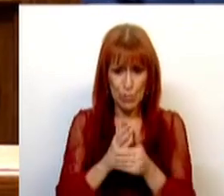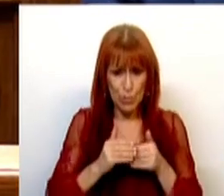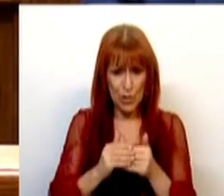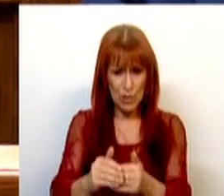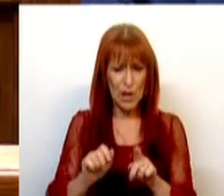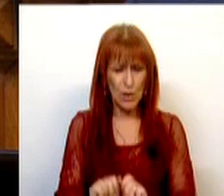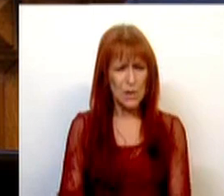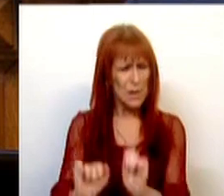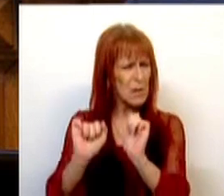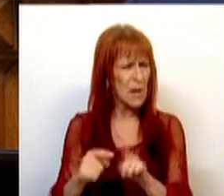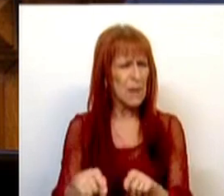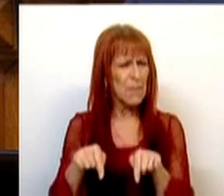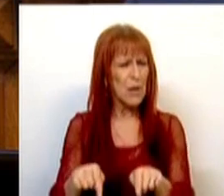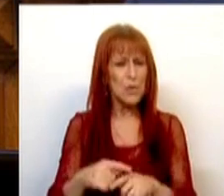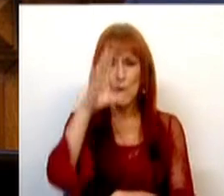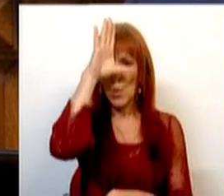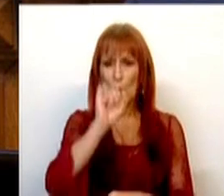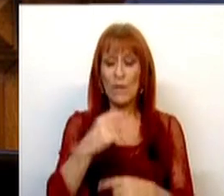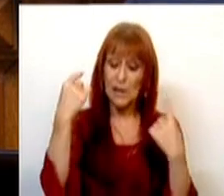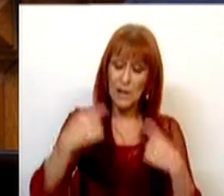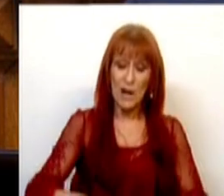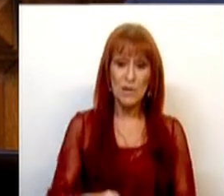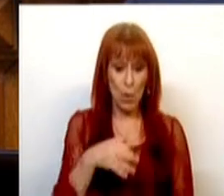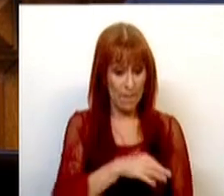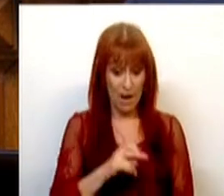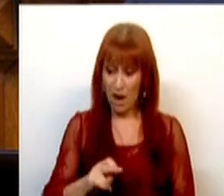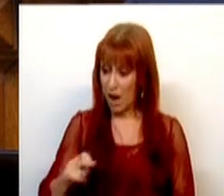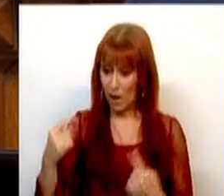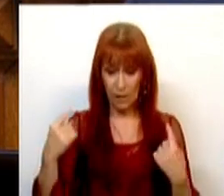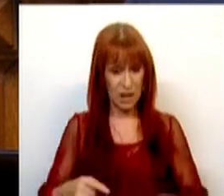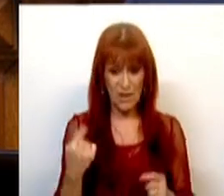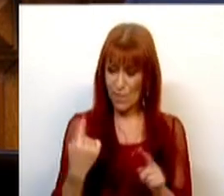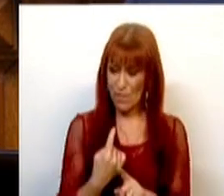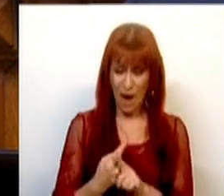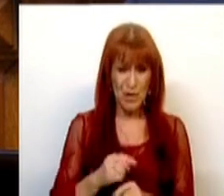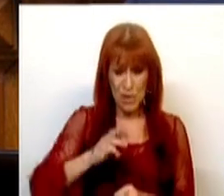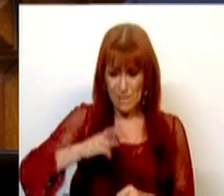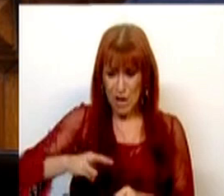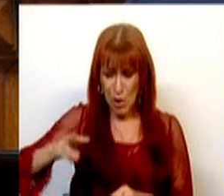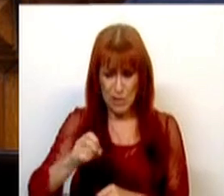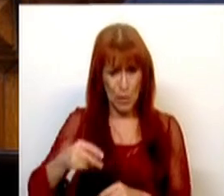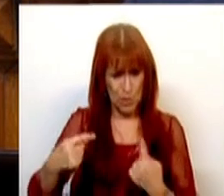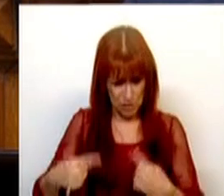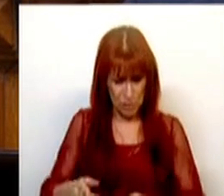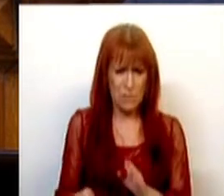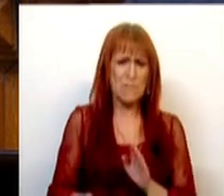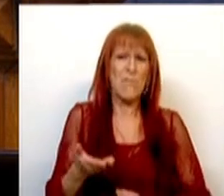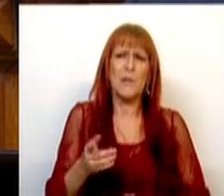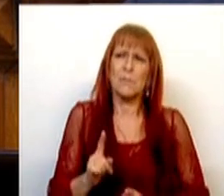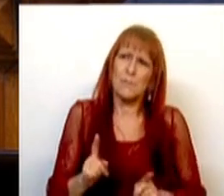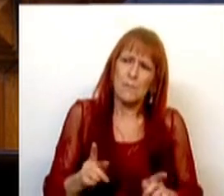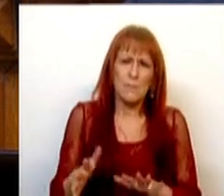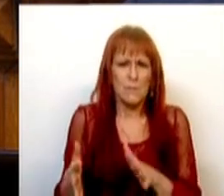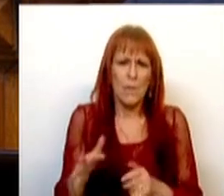clínico único. E para isso o Governo tem no PRR vários milhões de euros, aliás, mais